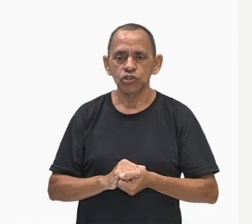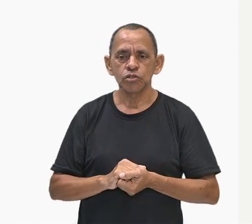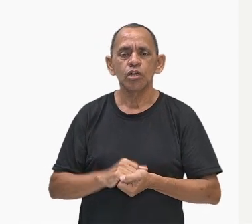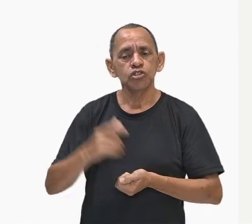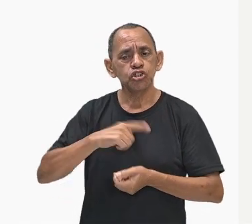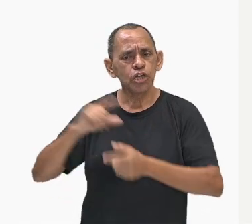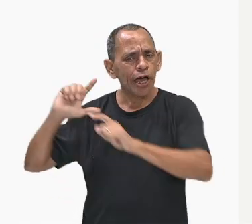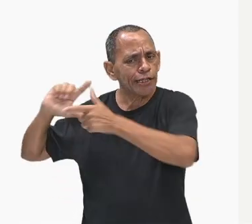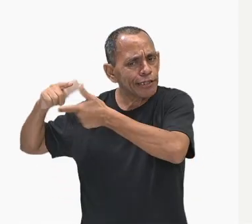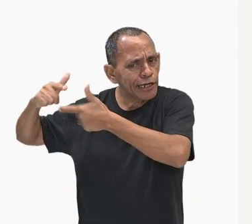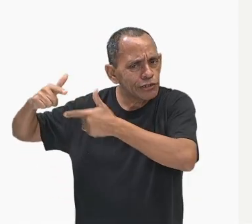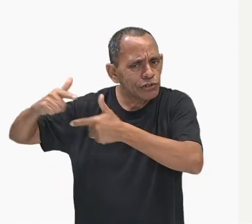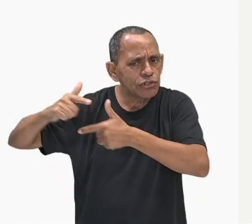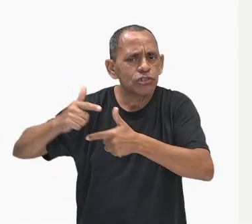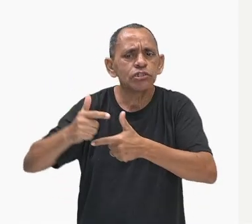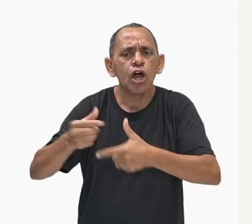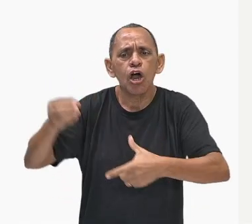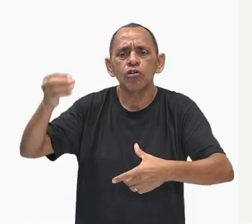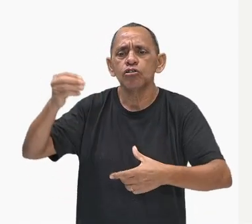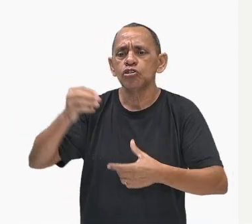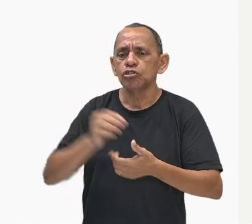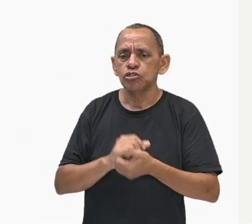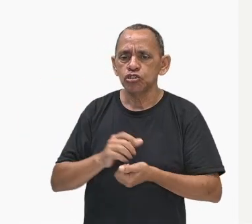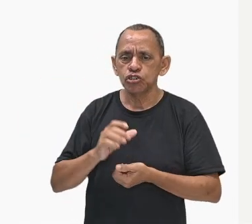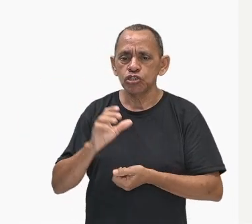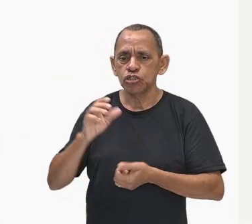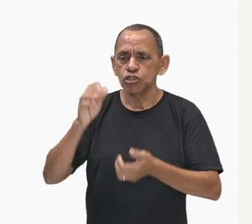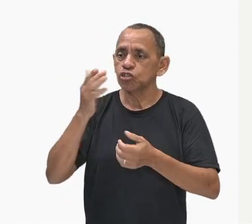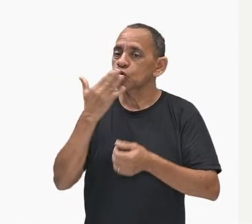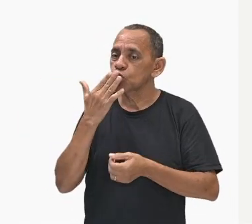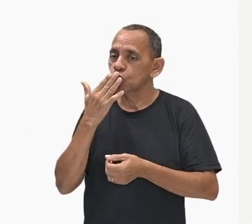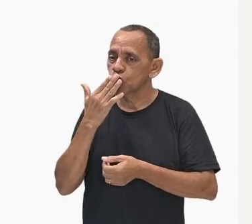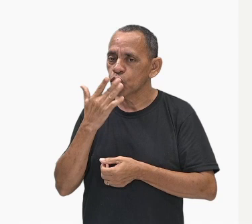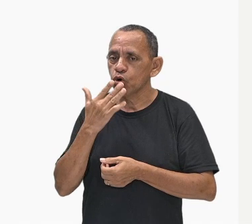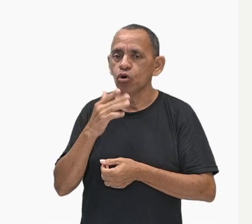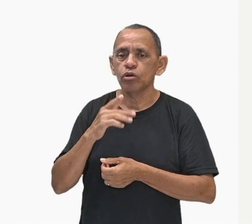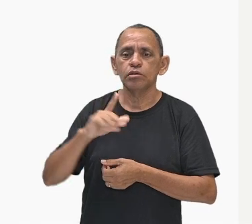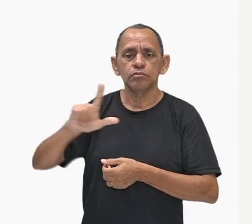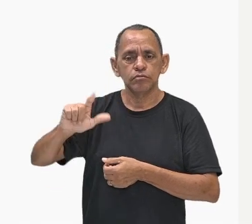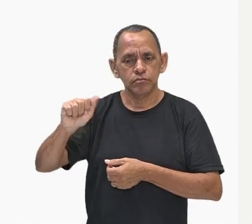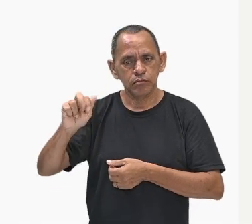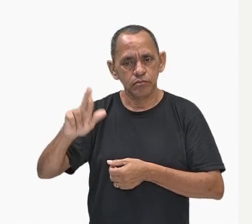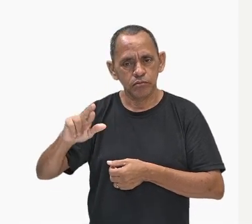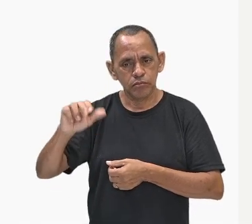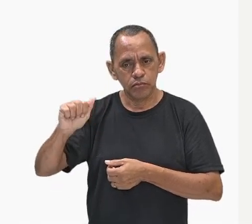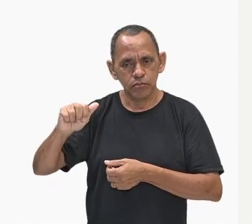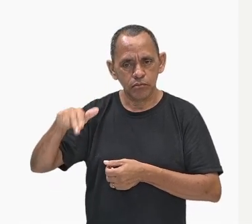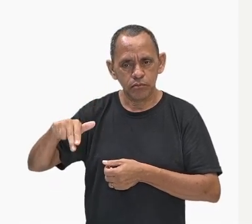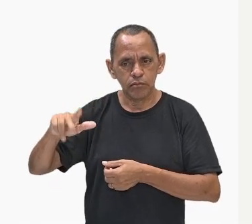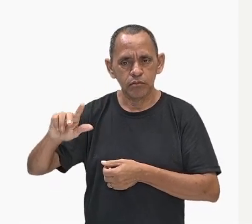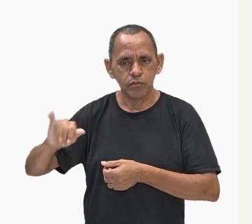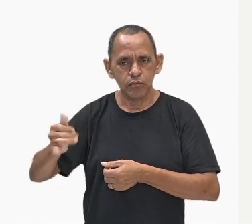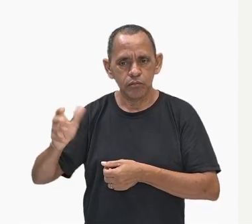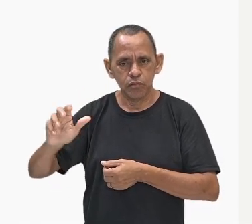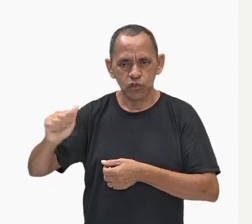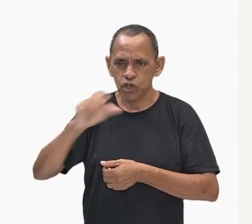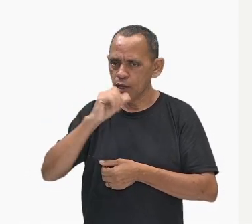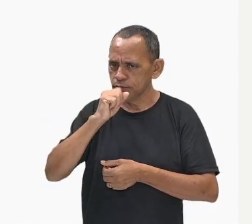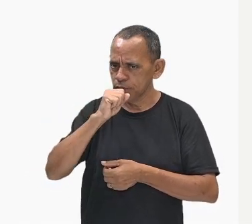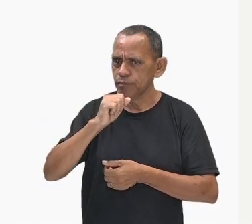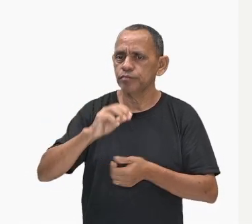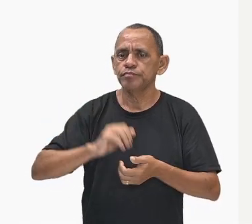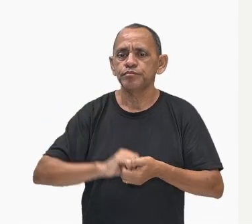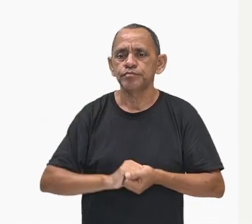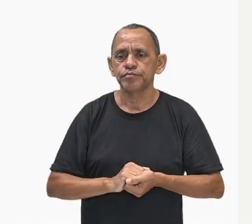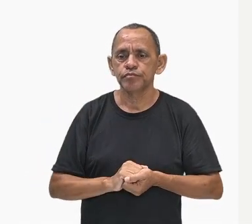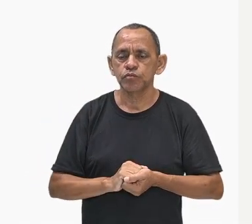dos símbolos holandeses, dos símbolos dos Países Baixos. Os parlamentares chamaram para ser nova